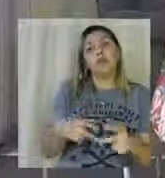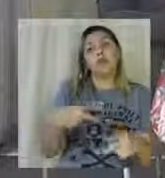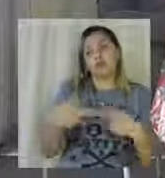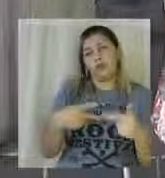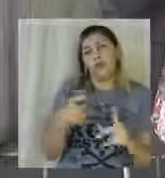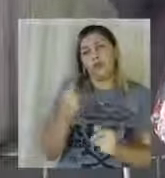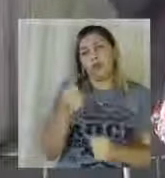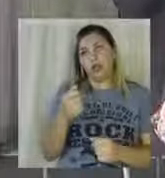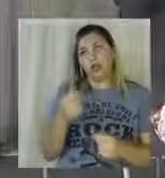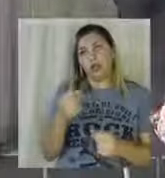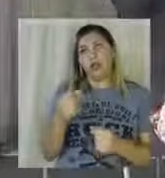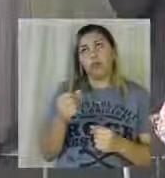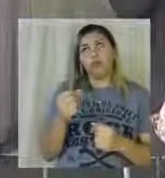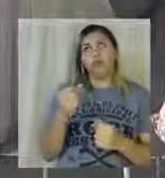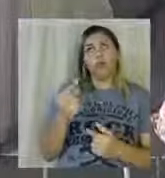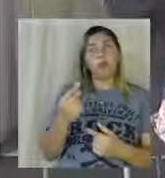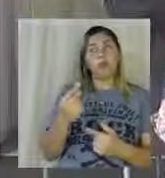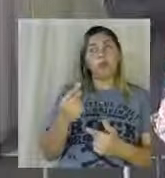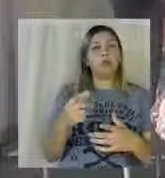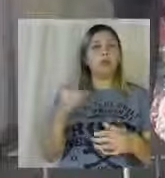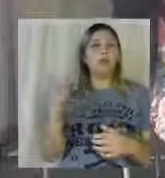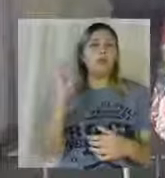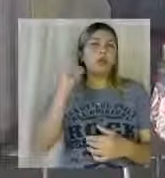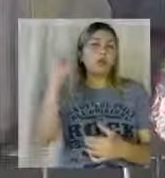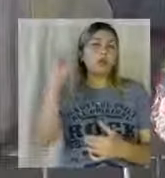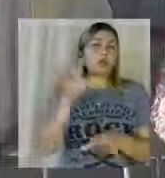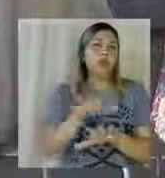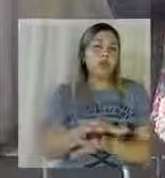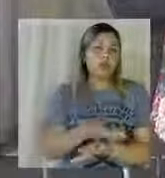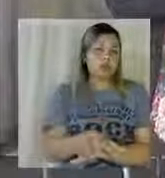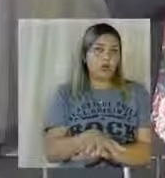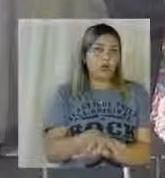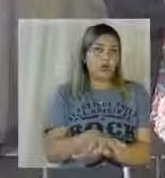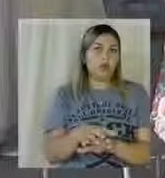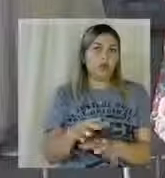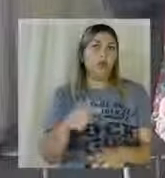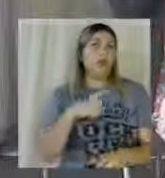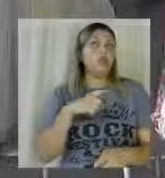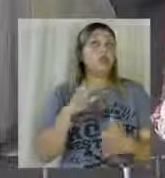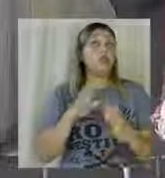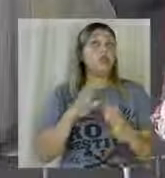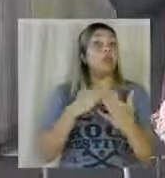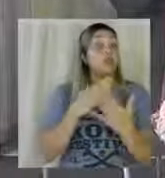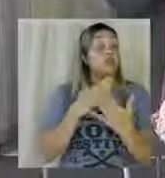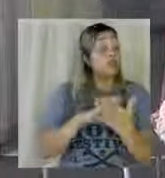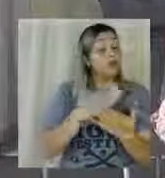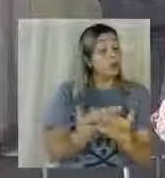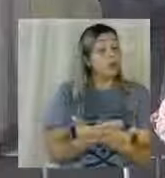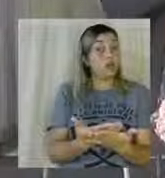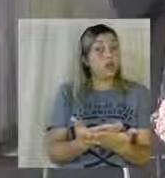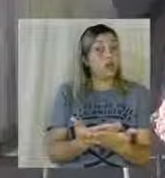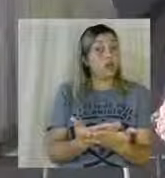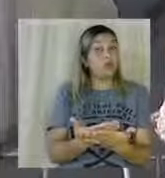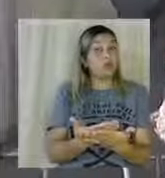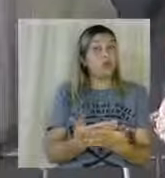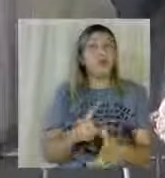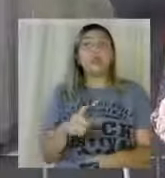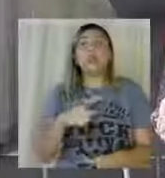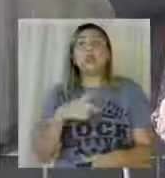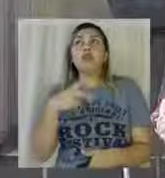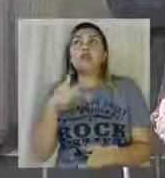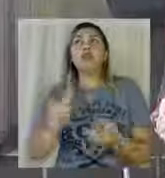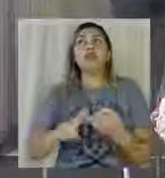explicar como é importante nessa questão de inclusão ter um intérprete. E eu digo também que não é só ter